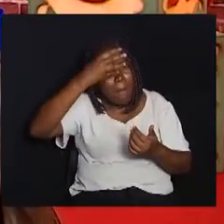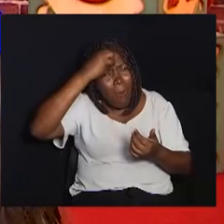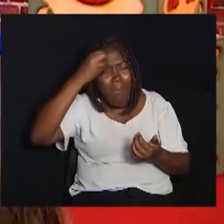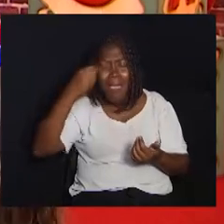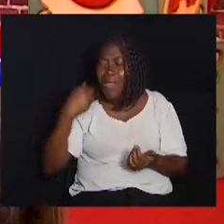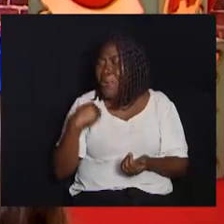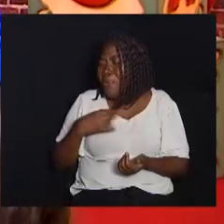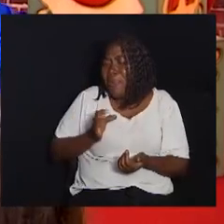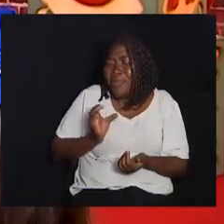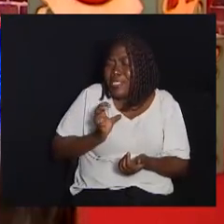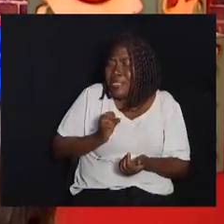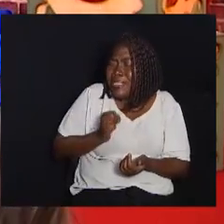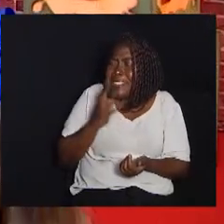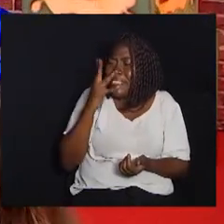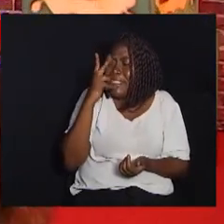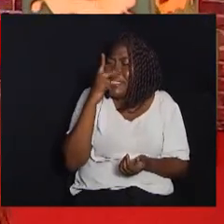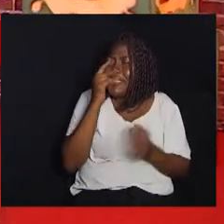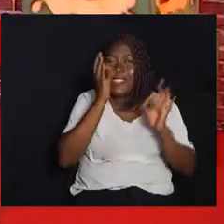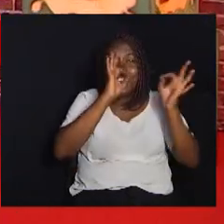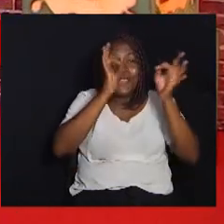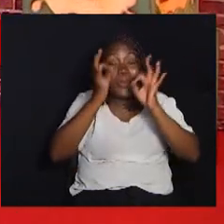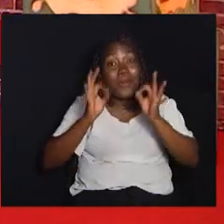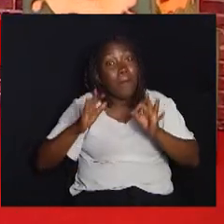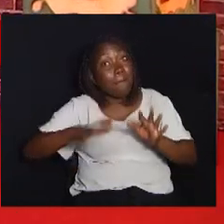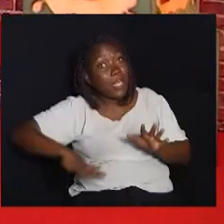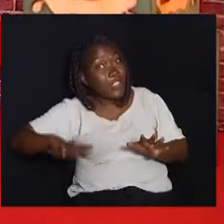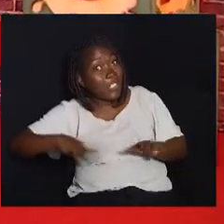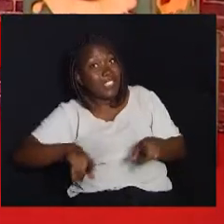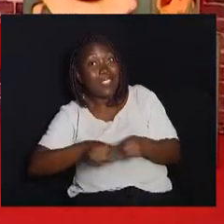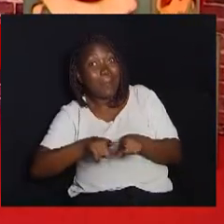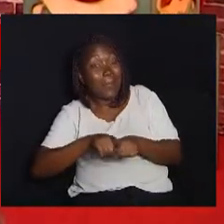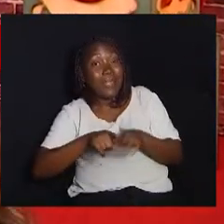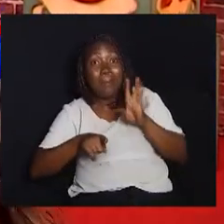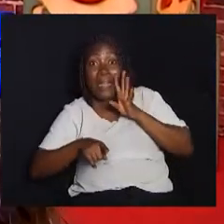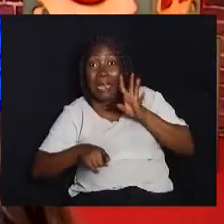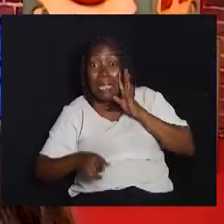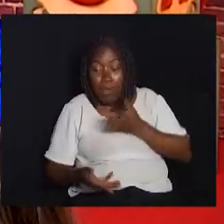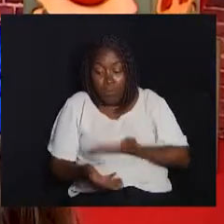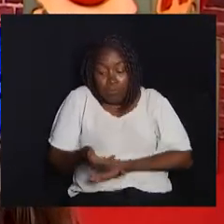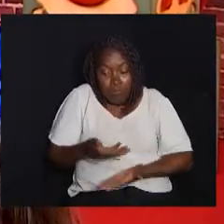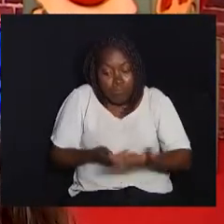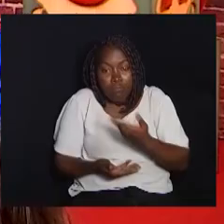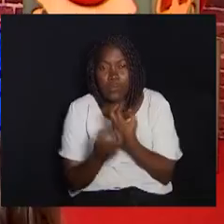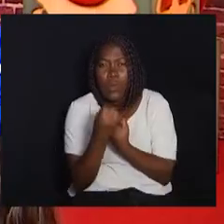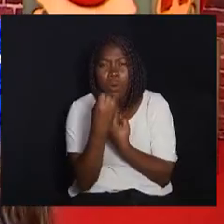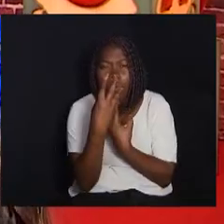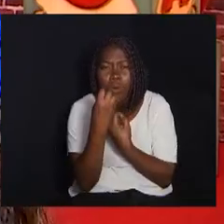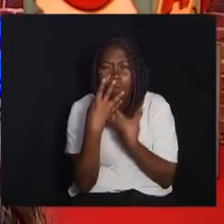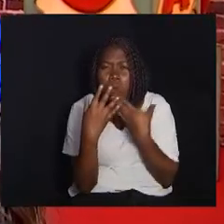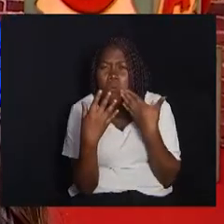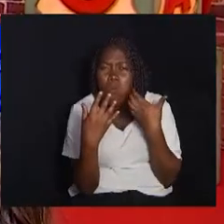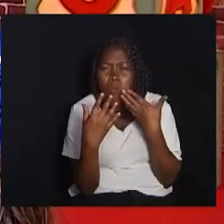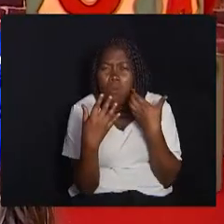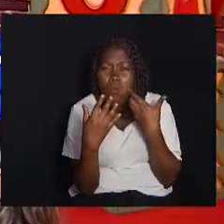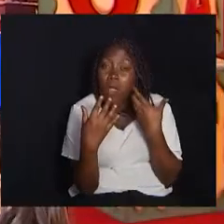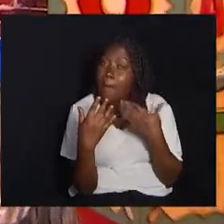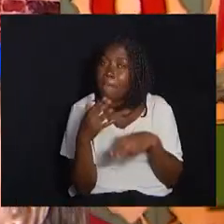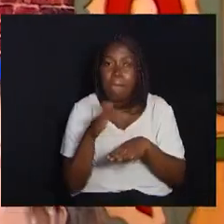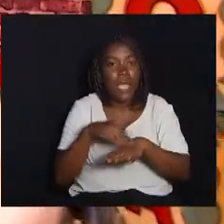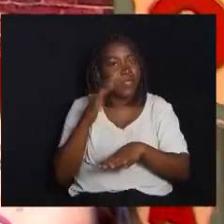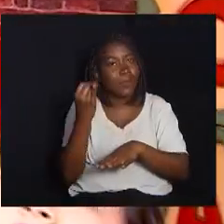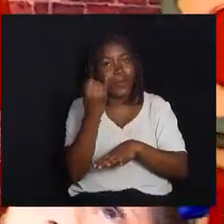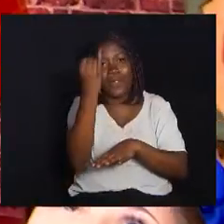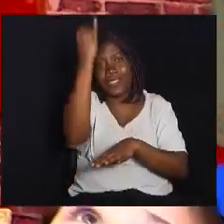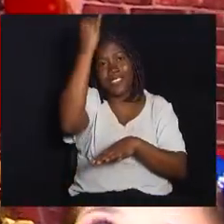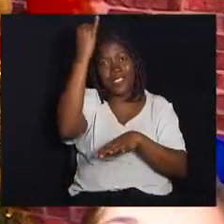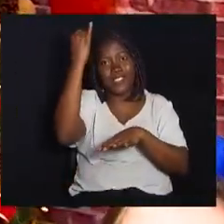Tá lindo. Eu acho que para as crianças também tá bem legal, bem interativo, bem educativo, né? Eu acho que isso é o mais importante,